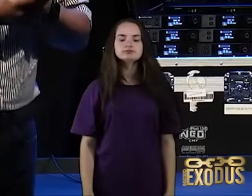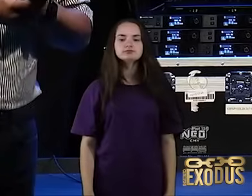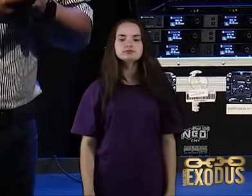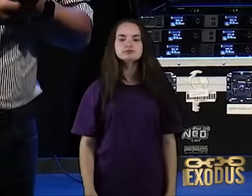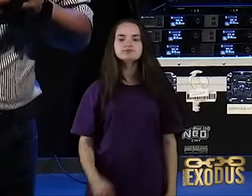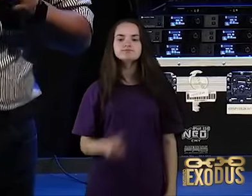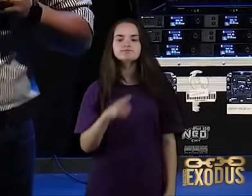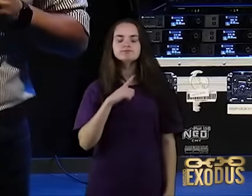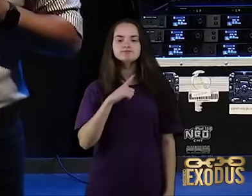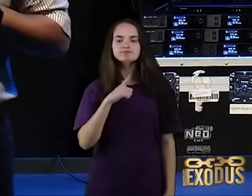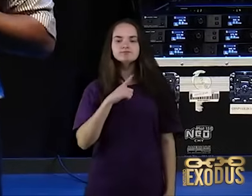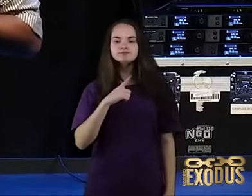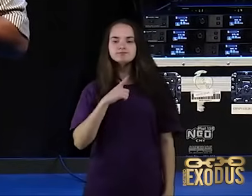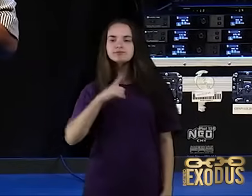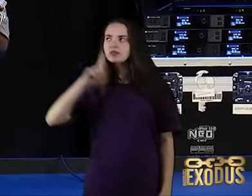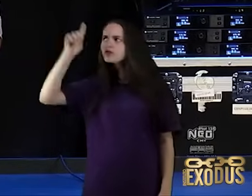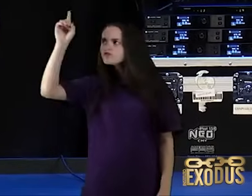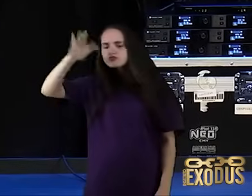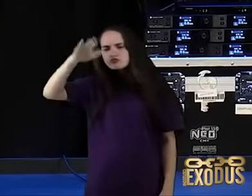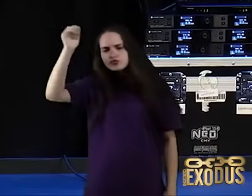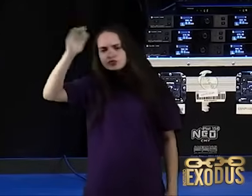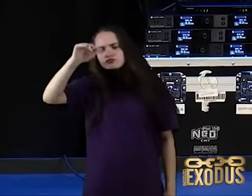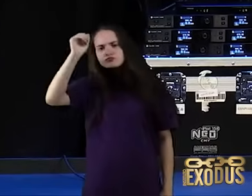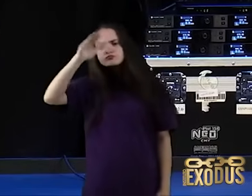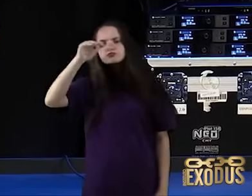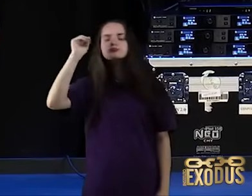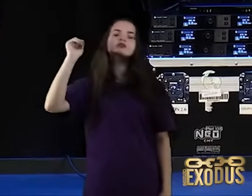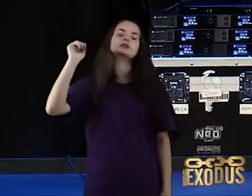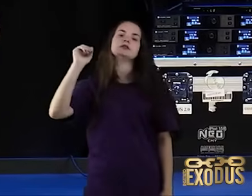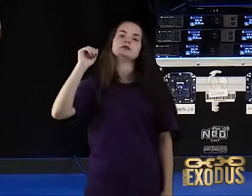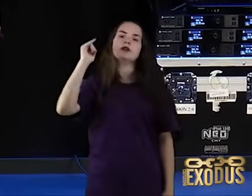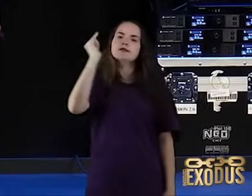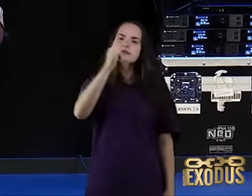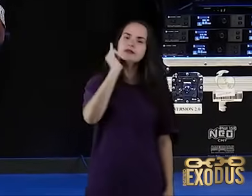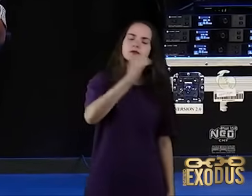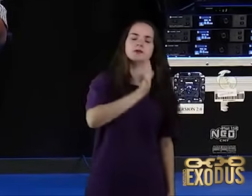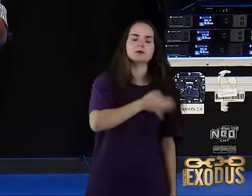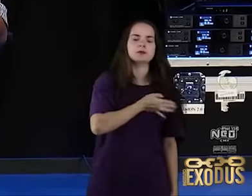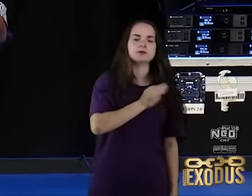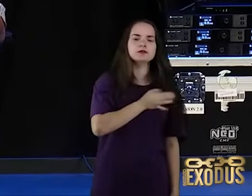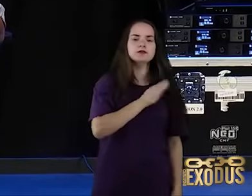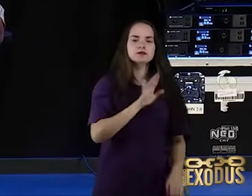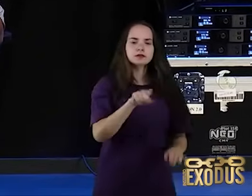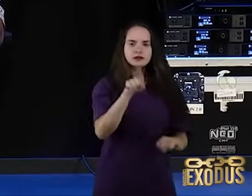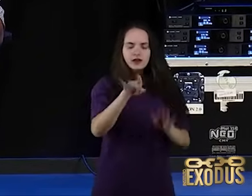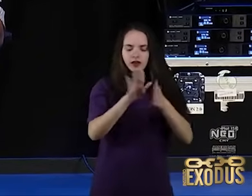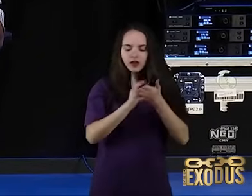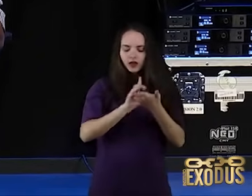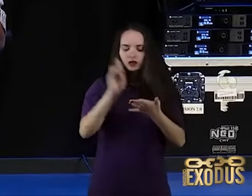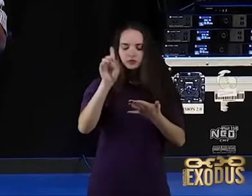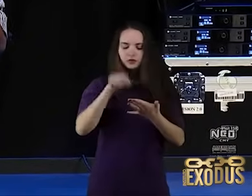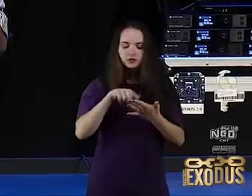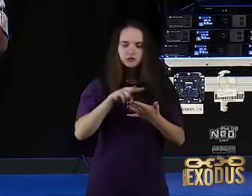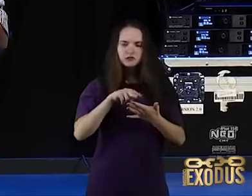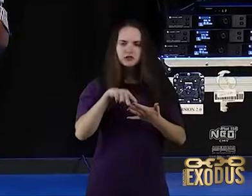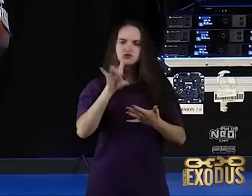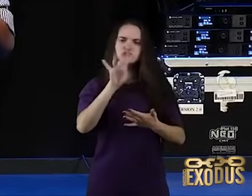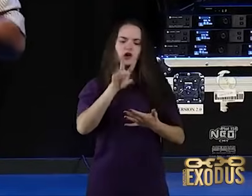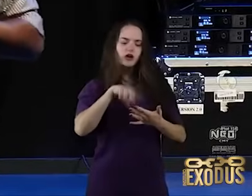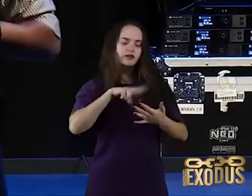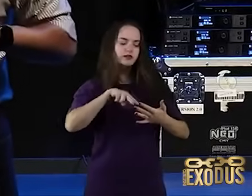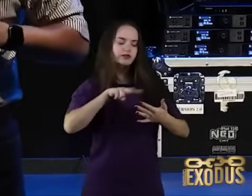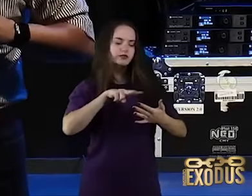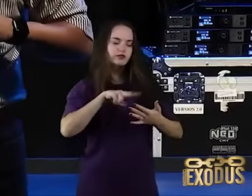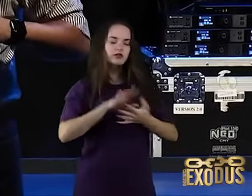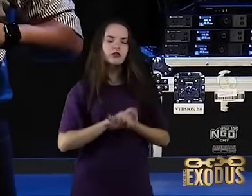existem chamadas de Deus ao seu coração você vai abrir a Bíblia não como um livrinho de sorte Ah deixa eu